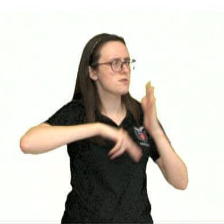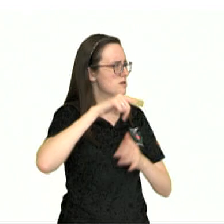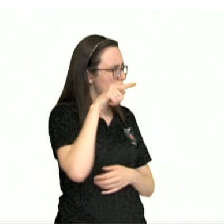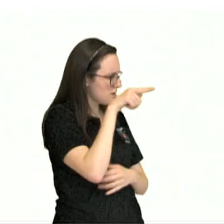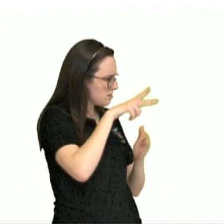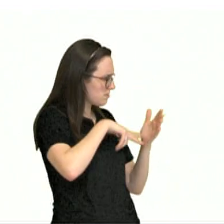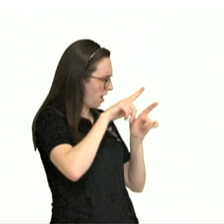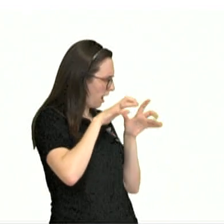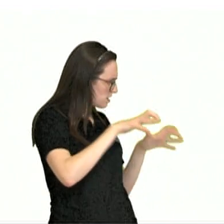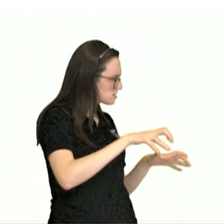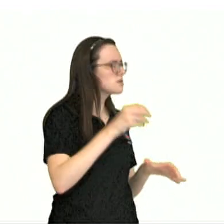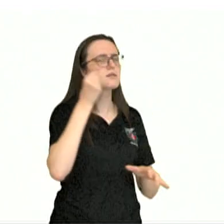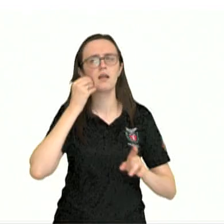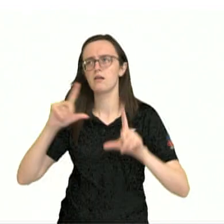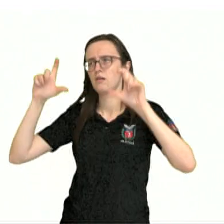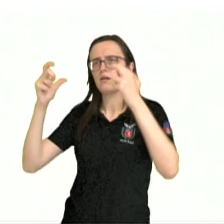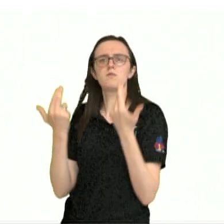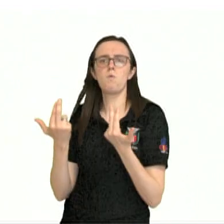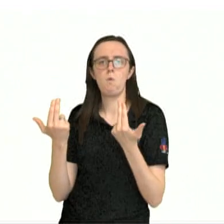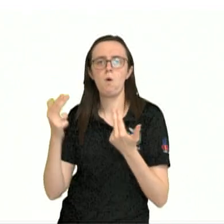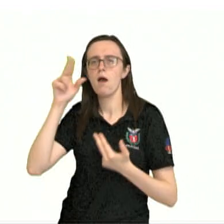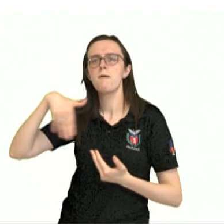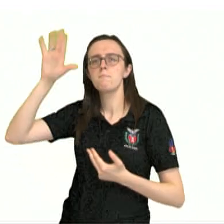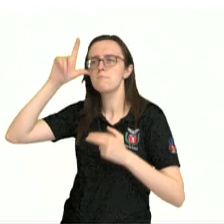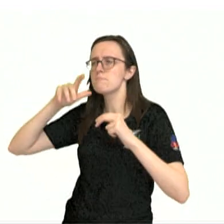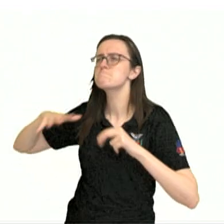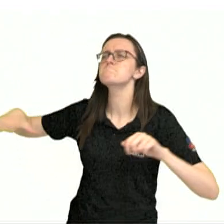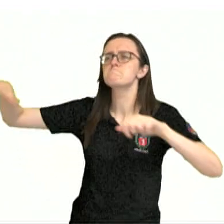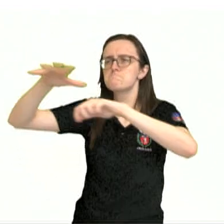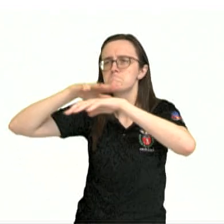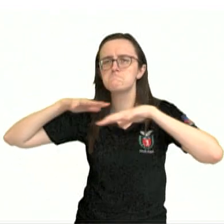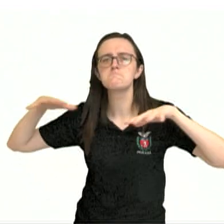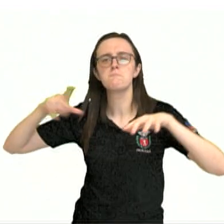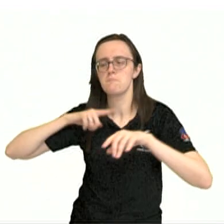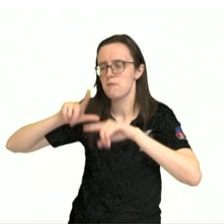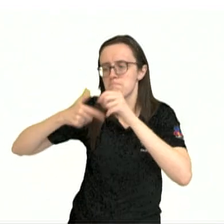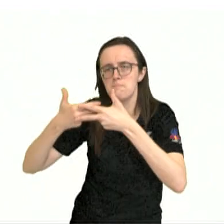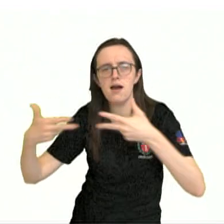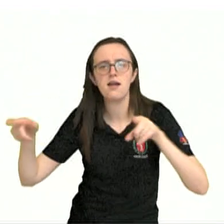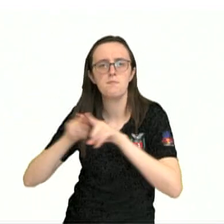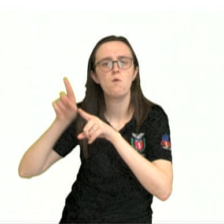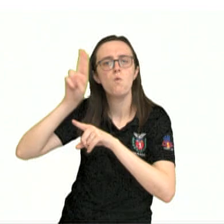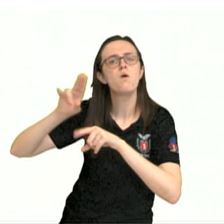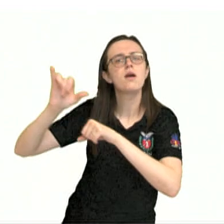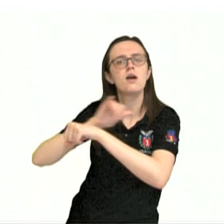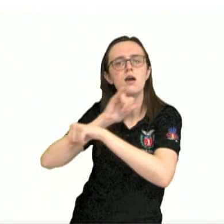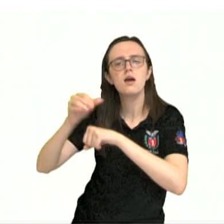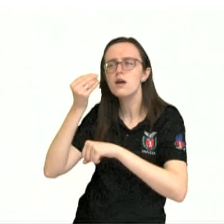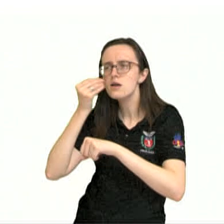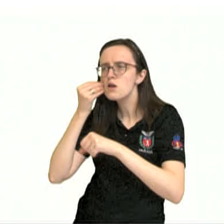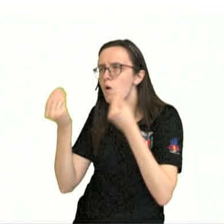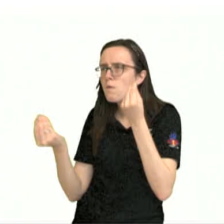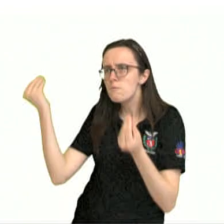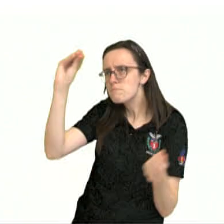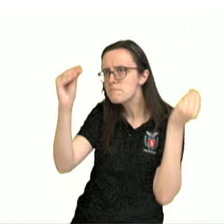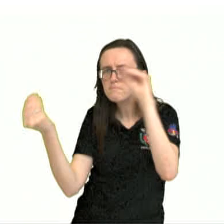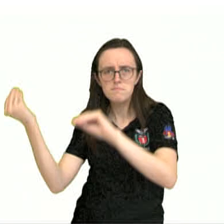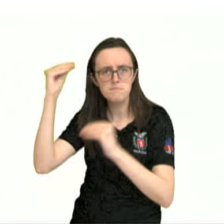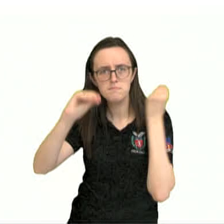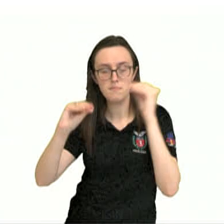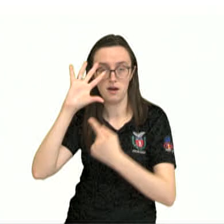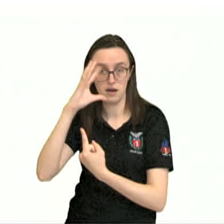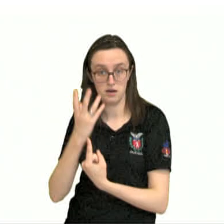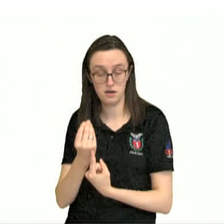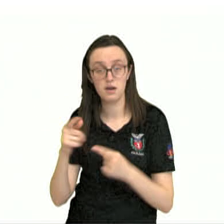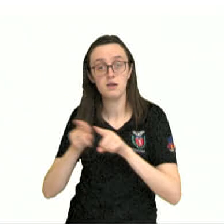Voltavam suas câmeras para assuntos como paisagens, ruínas e natureza morta, utilizando técnicas de composição artísticas.